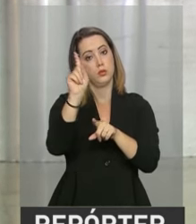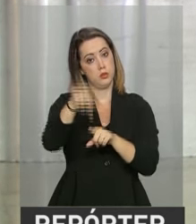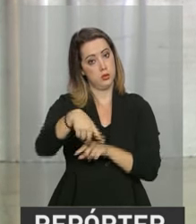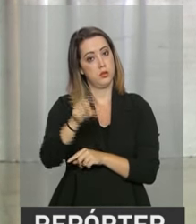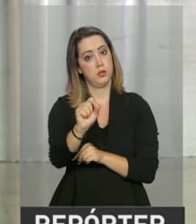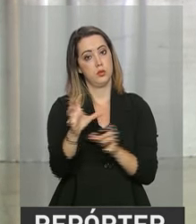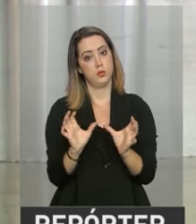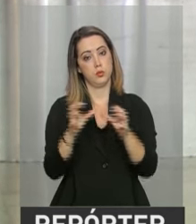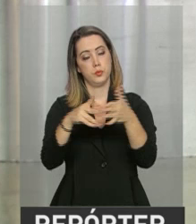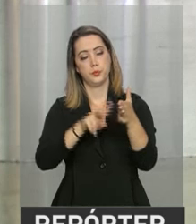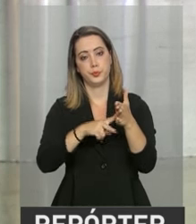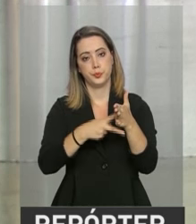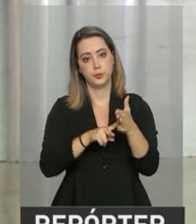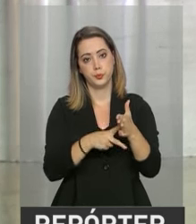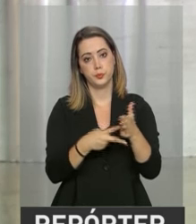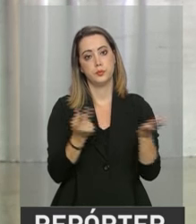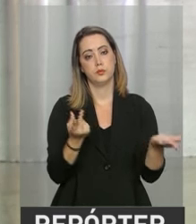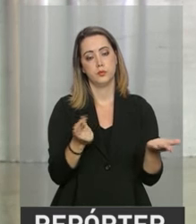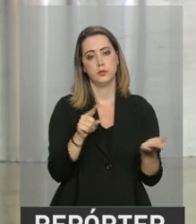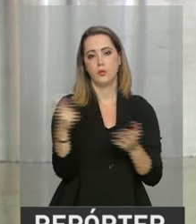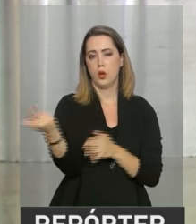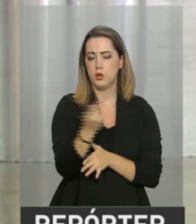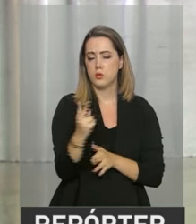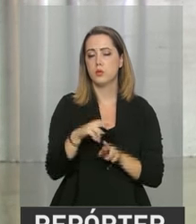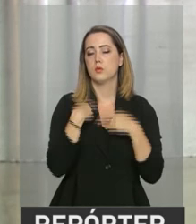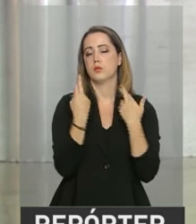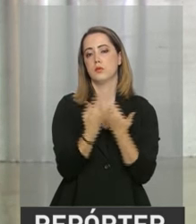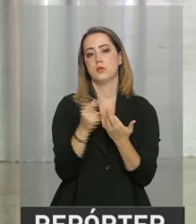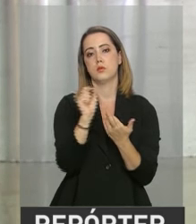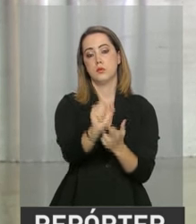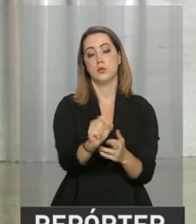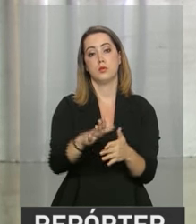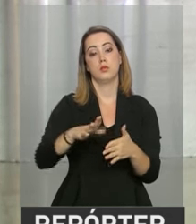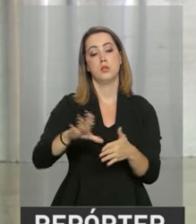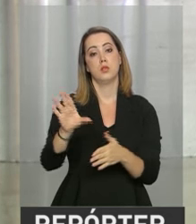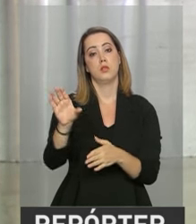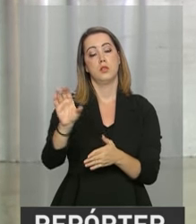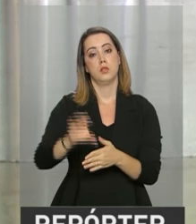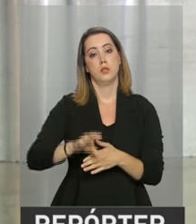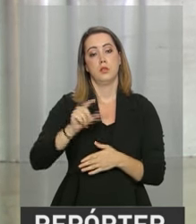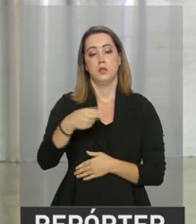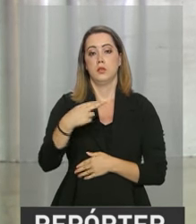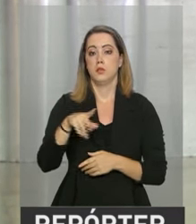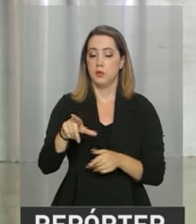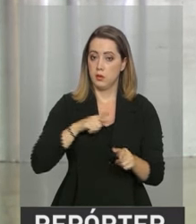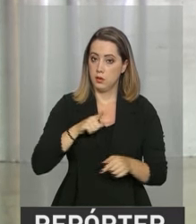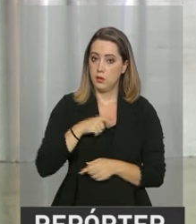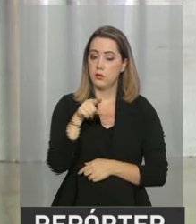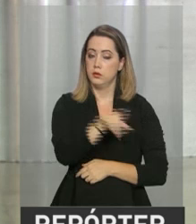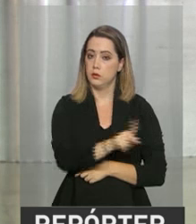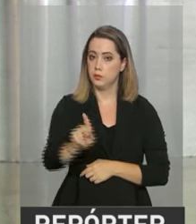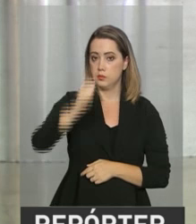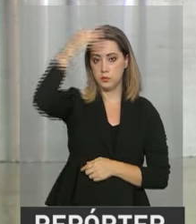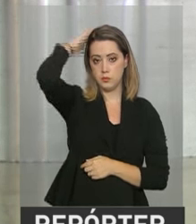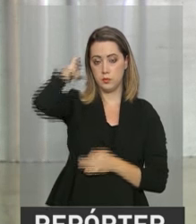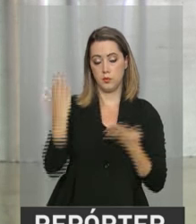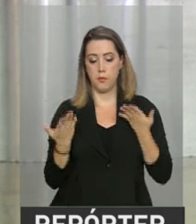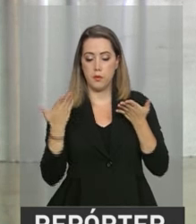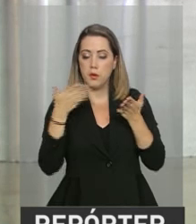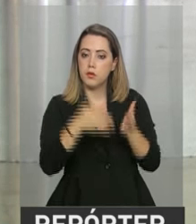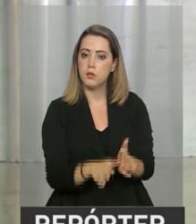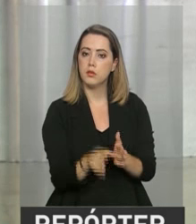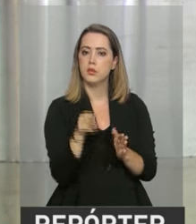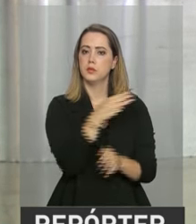as centrais sindicais. Ambas as reuniões vão ser coordenadas pelo presidente Michel Temer e vão contar com a presença